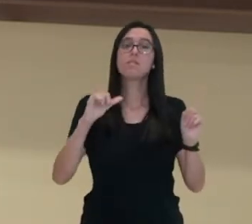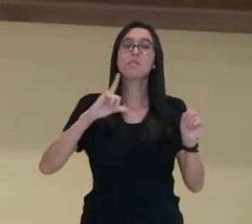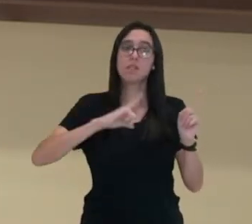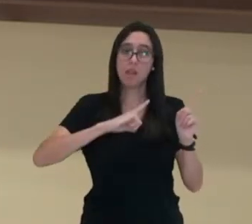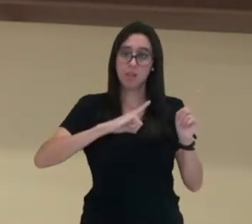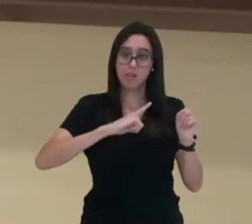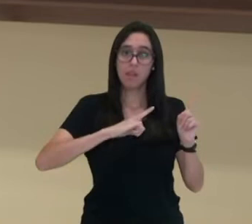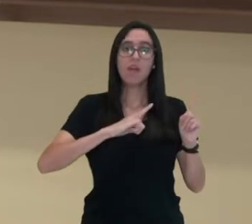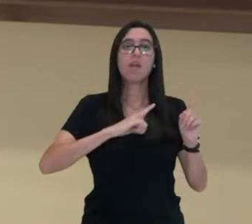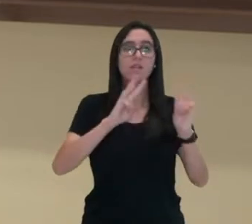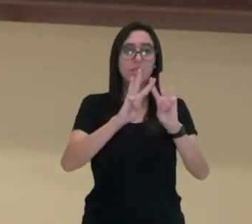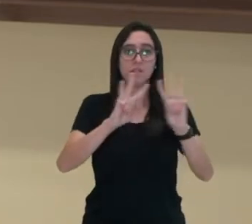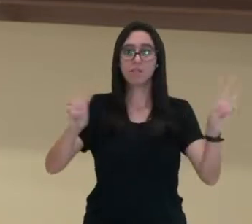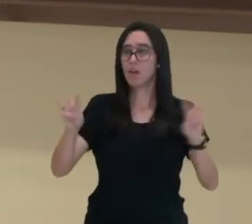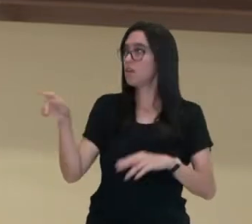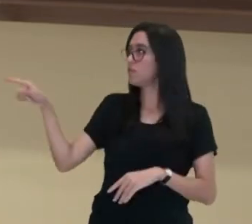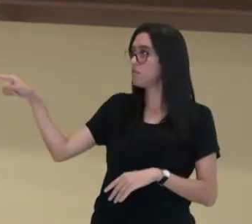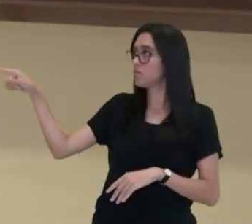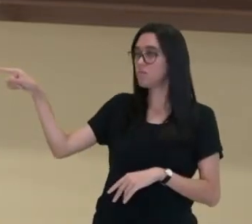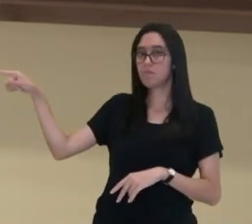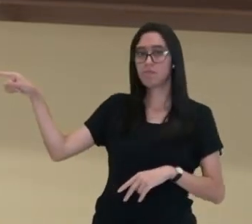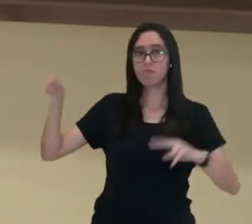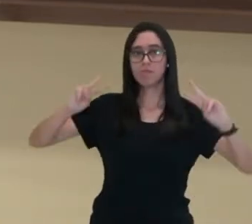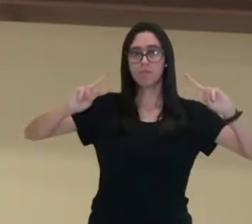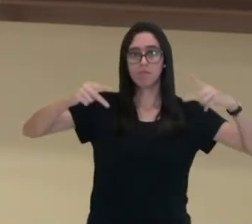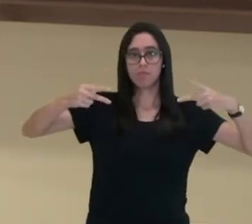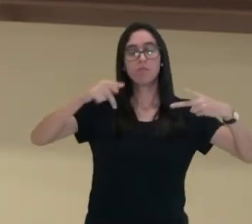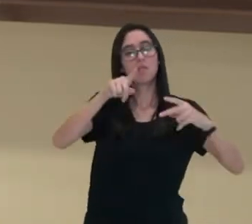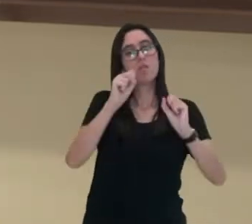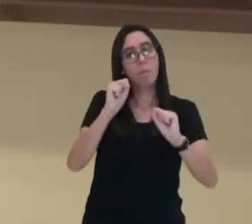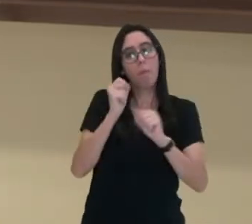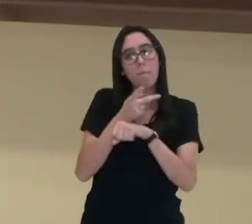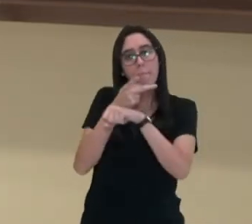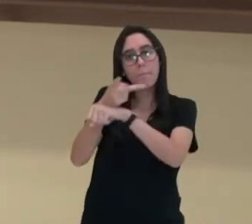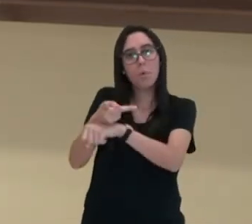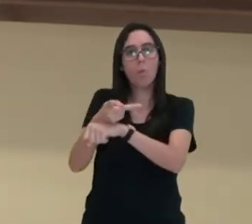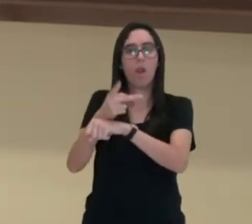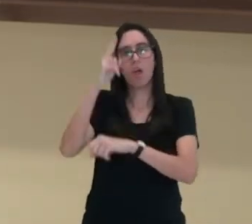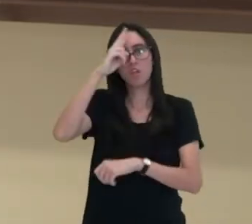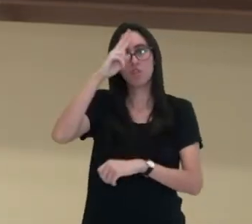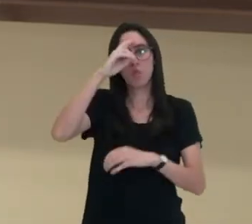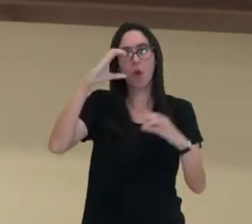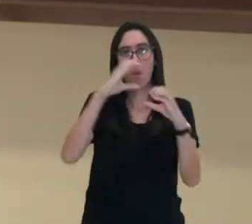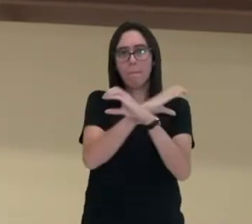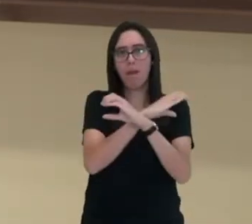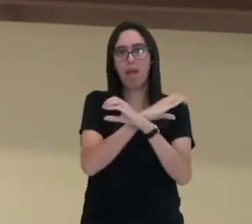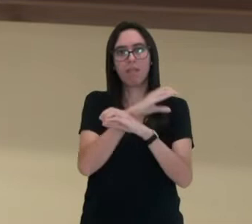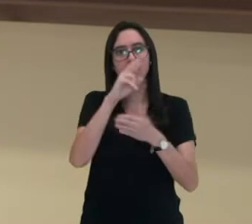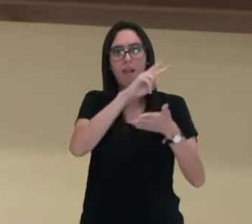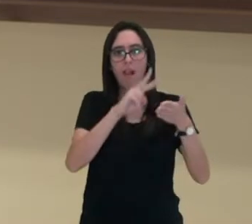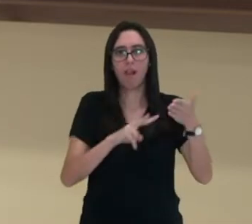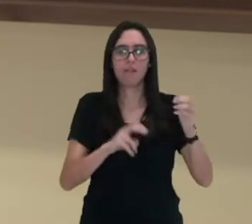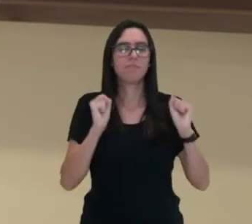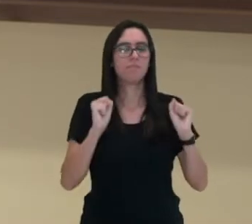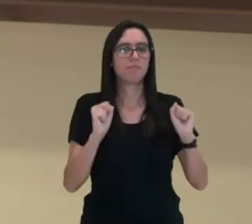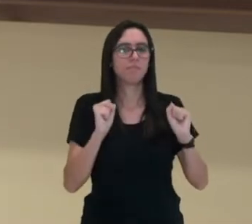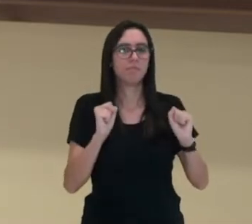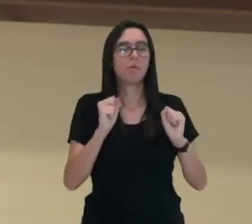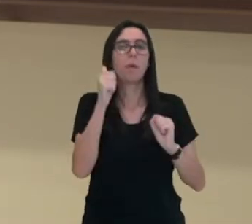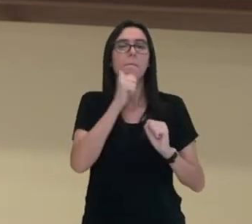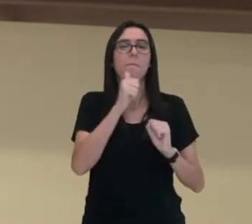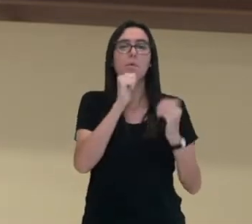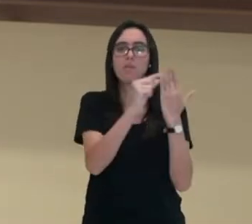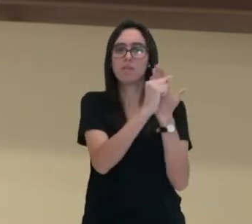do site aqui, onde vocês poderão encontrar, né, o conto na íntegra para poder fazer a leitura, né? Um conto aqui da Clarice Lispector.